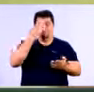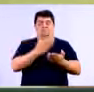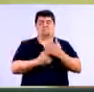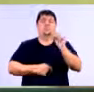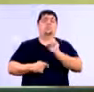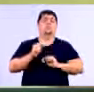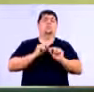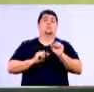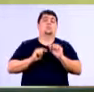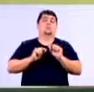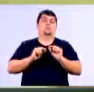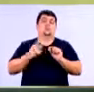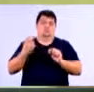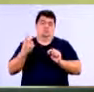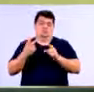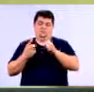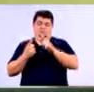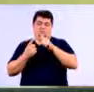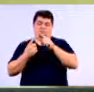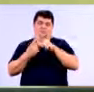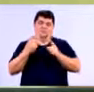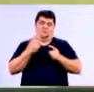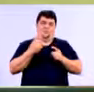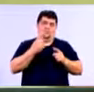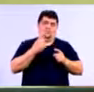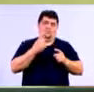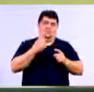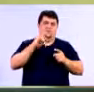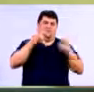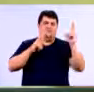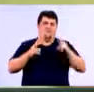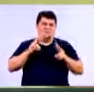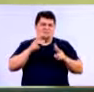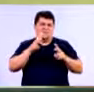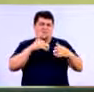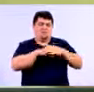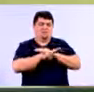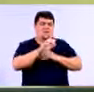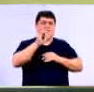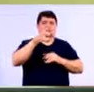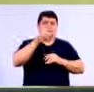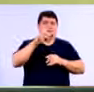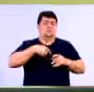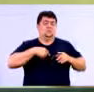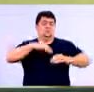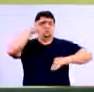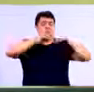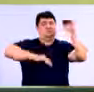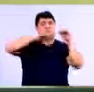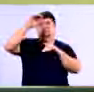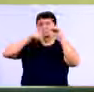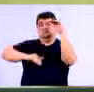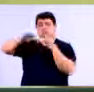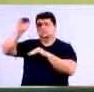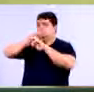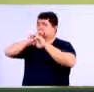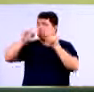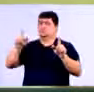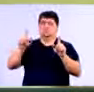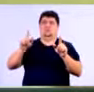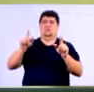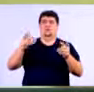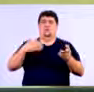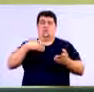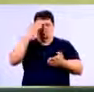que 2 coisas, né? Uma, que as bolsas de valores estão oscilando muito, muito hoje. Então, é um investimento muito arriscado você investir em bolsa. E eu acredito